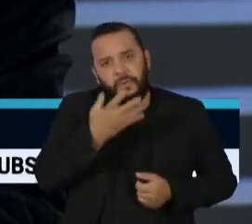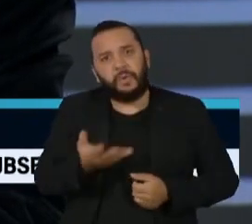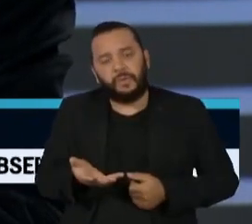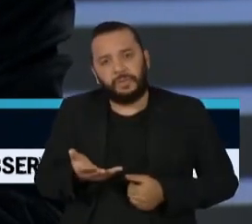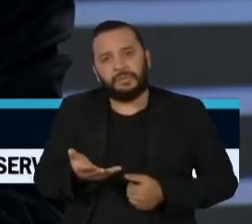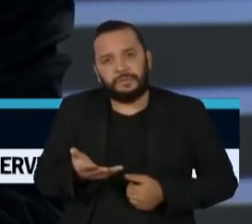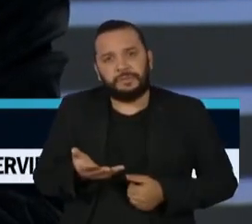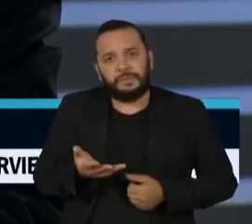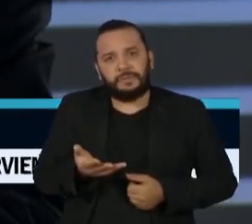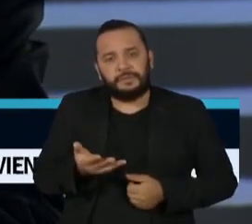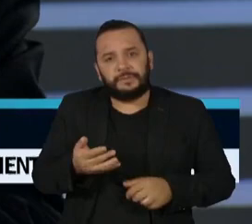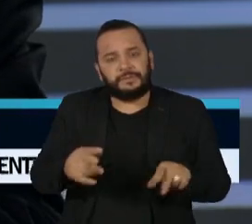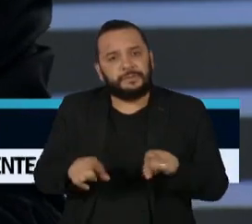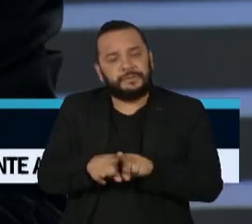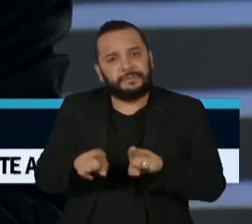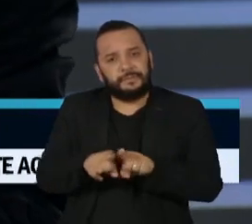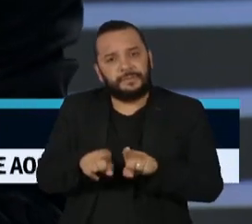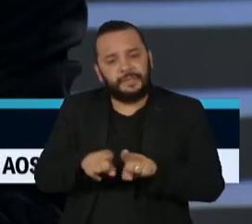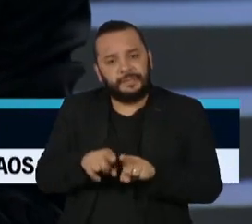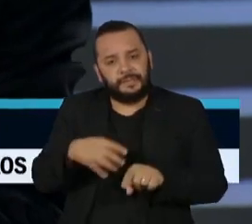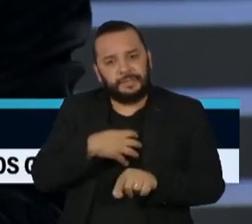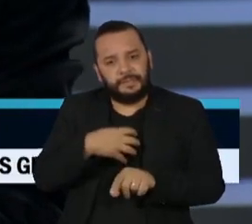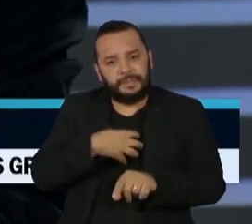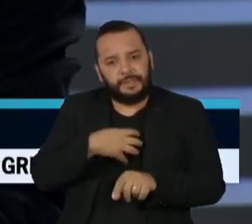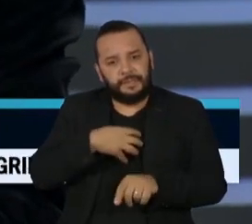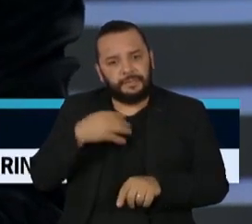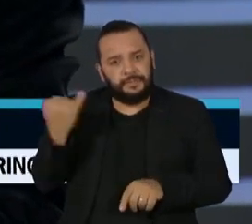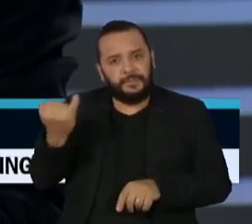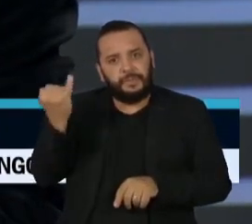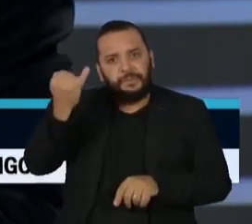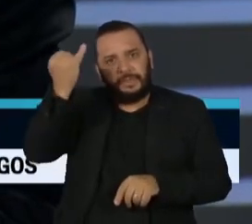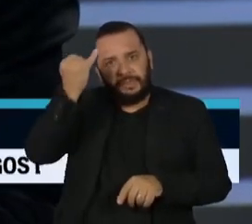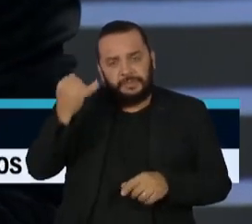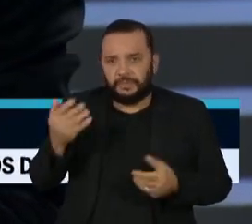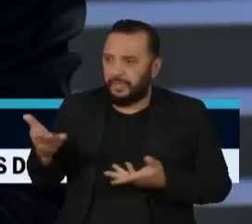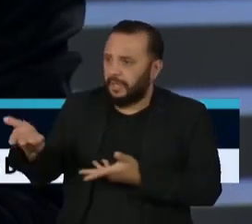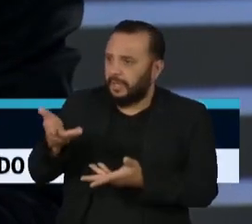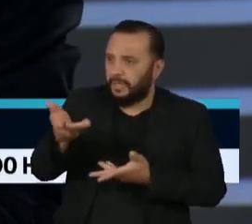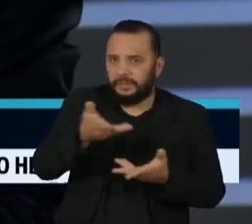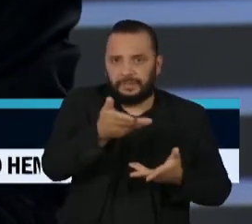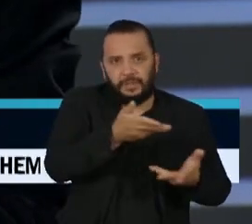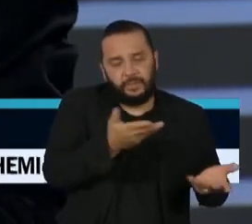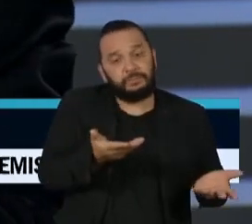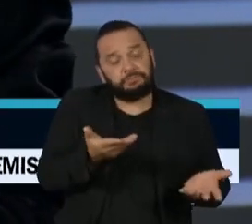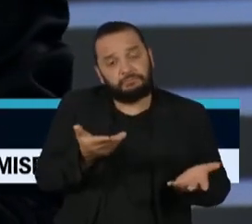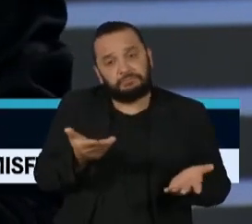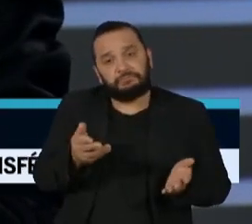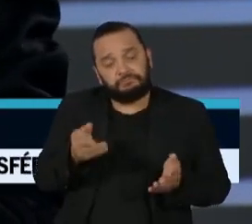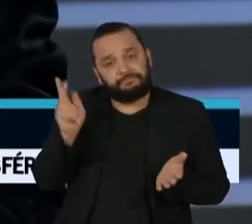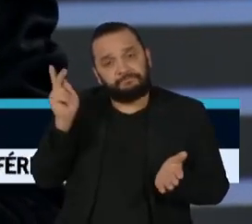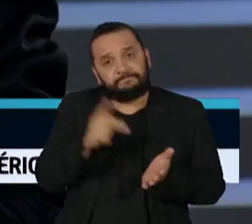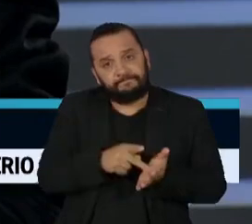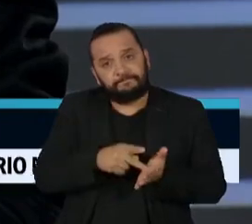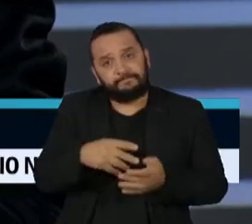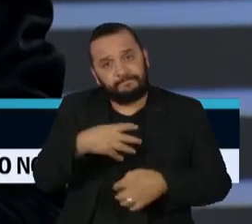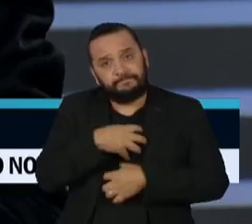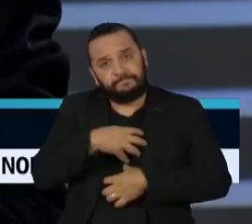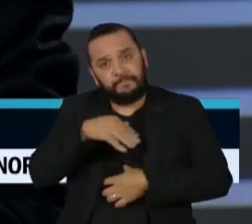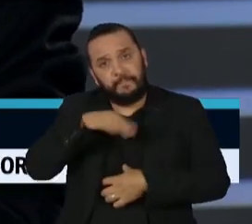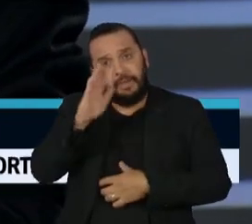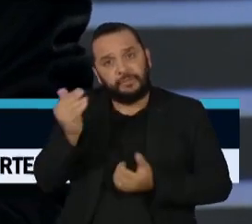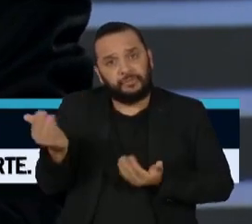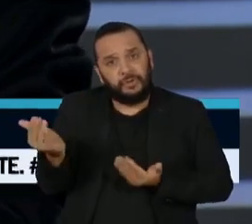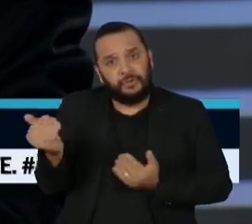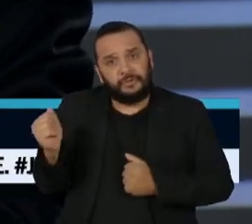né? Ela se sente relevante na teia de relações que ela constrói. Isso, de fato, vai fazer com que ela se sinta mais